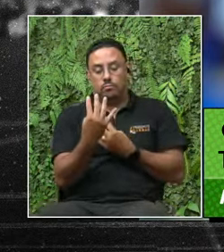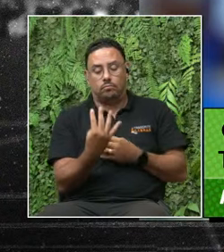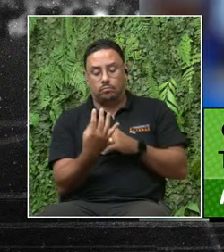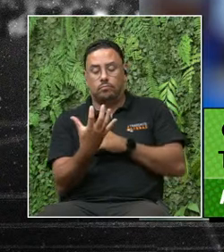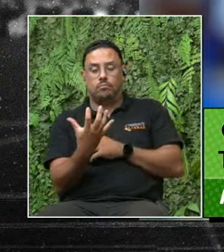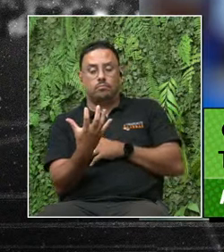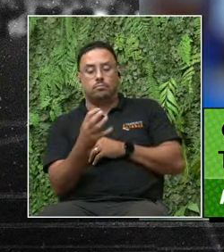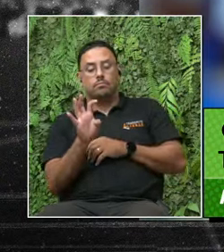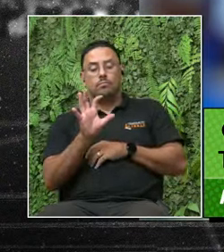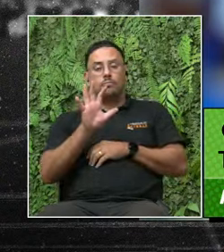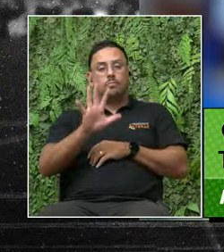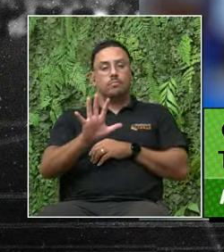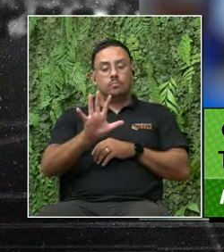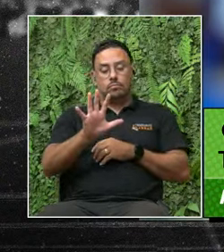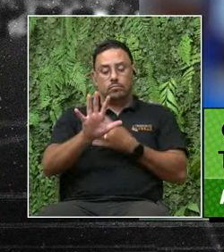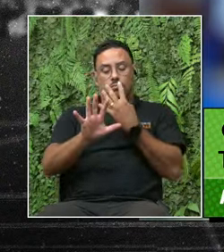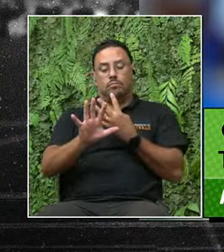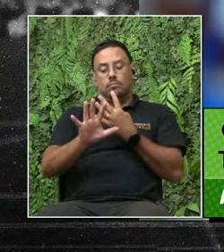modific